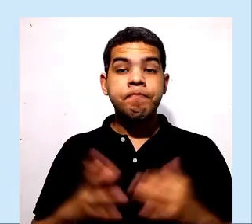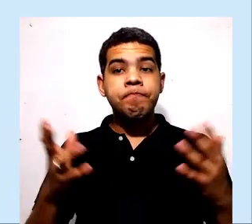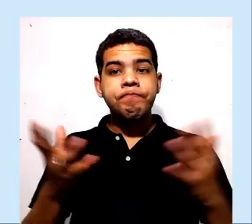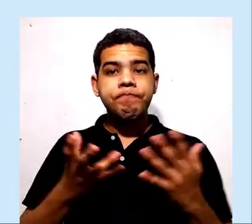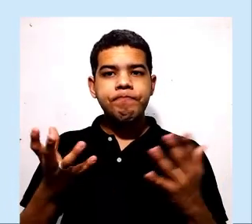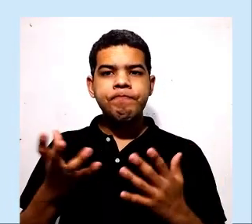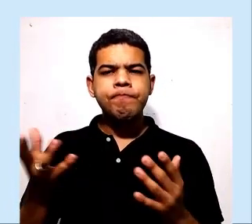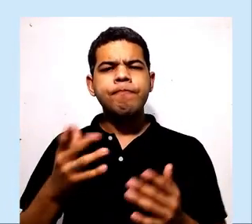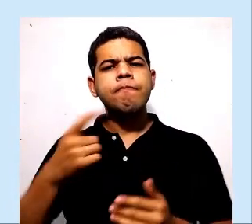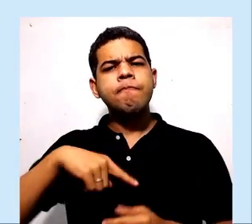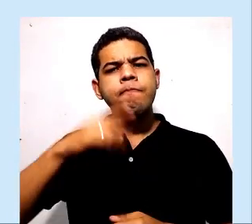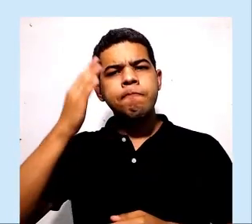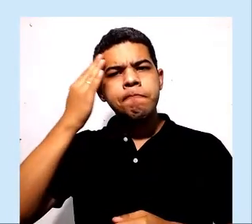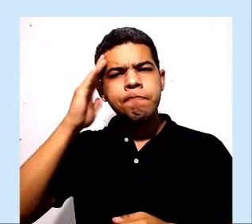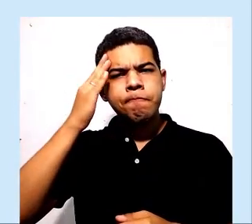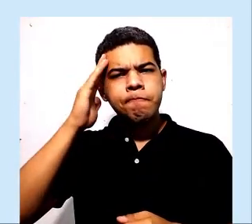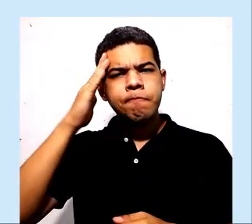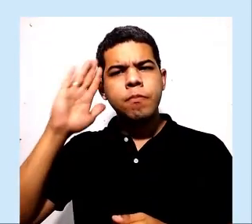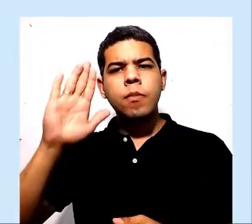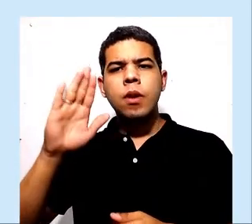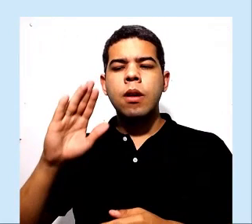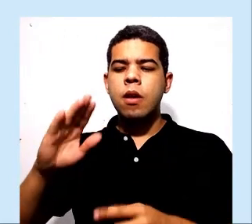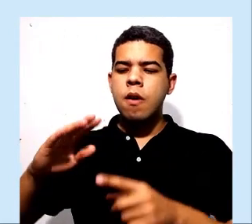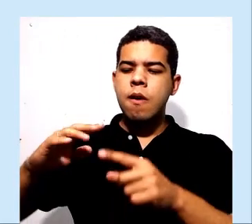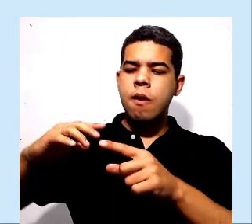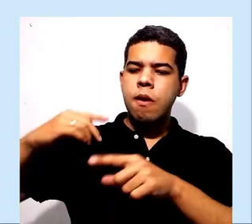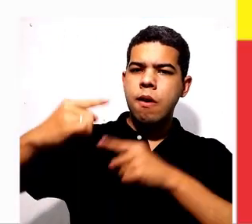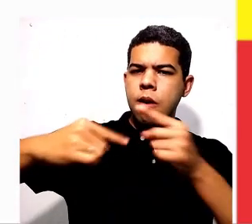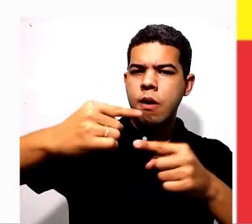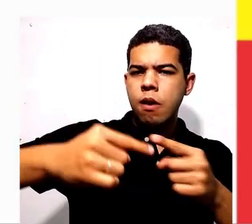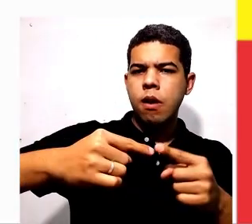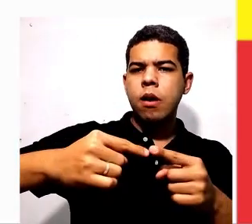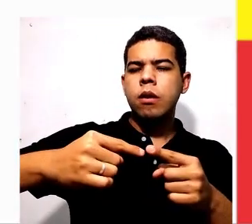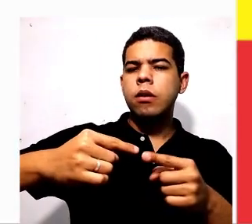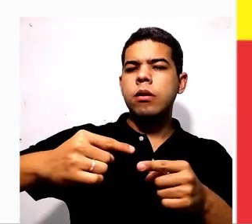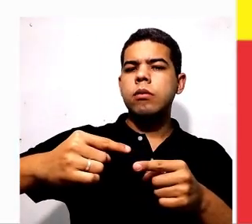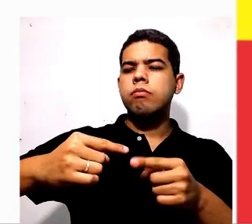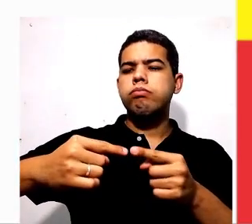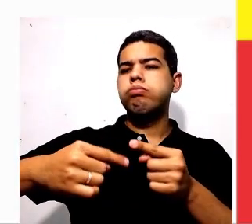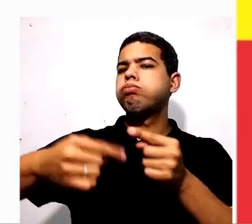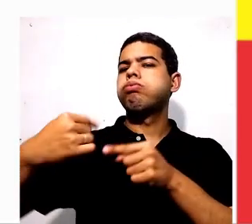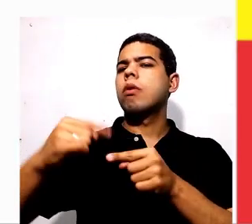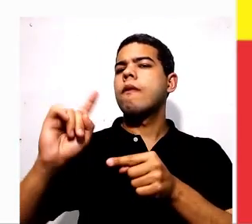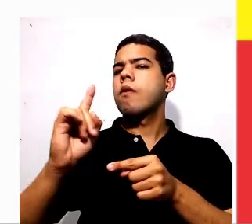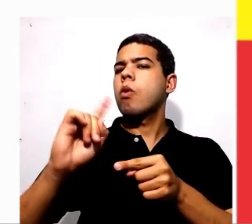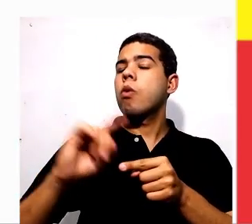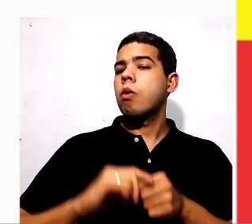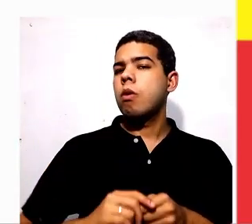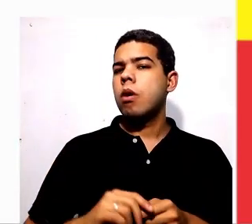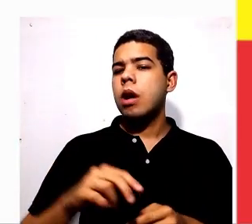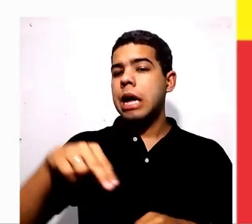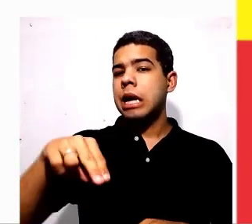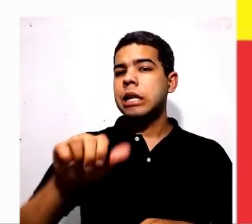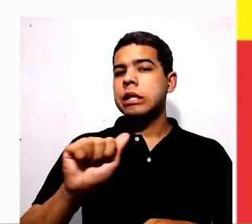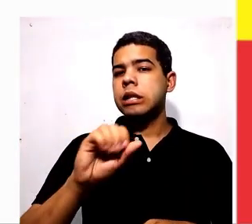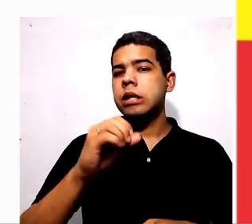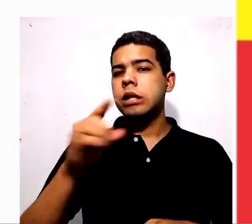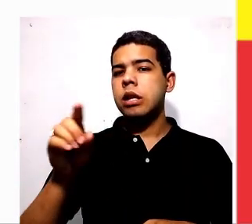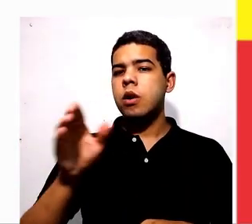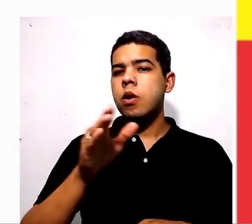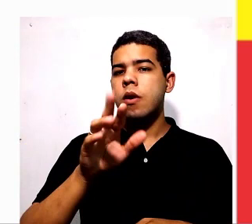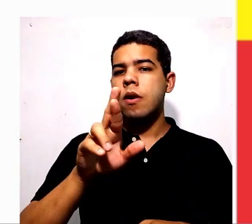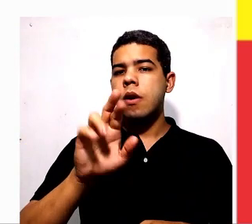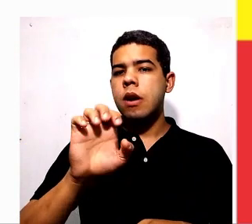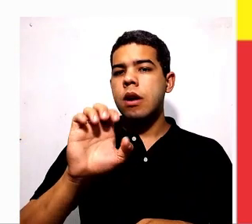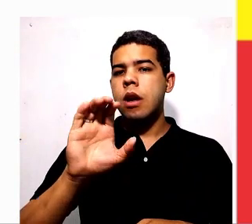vocês o entendimento de uma sequência não recursiva. Veja, as sequências não recursivas são aquelas que